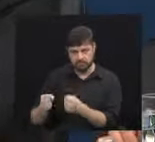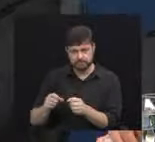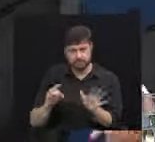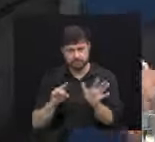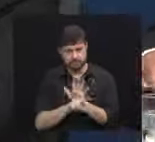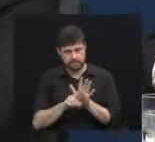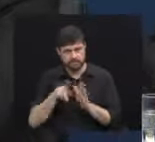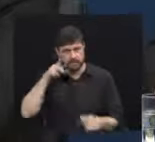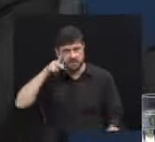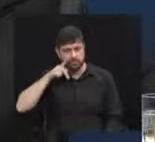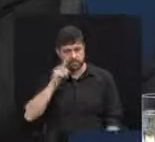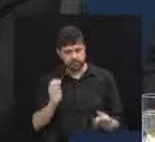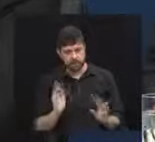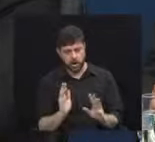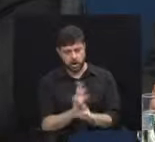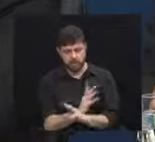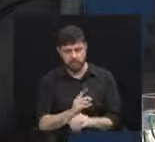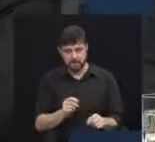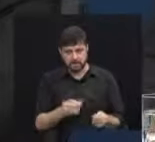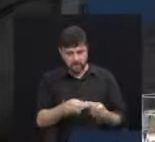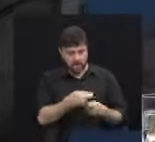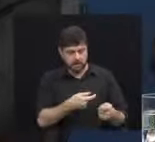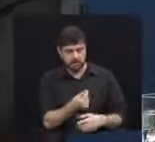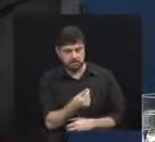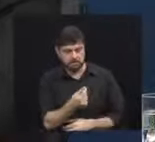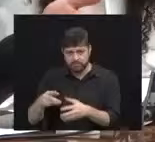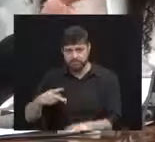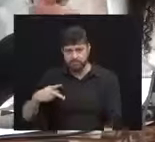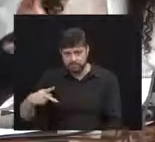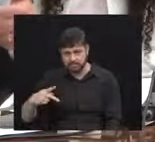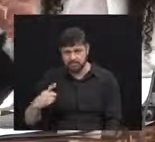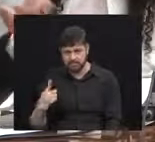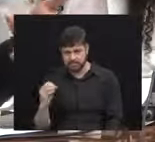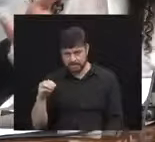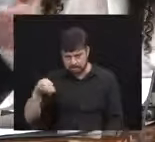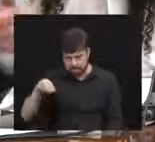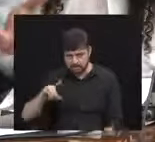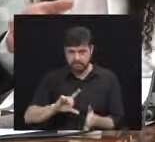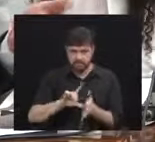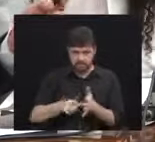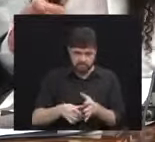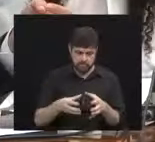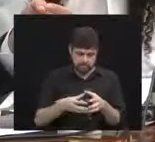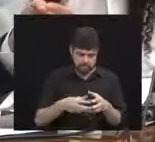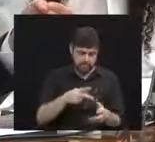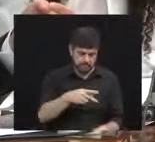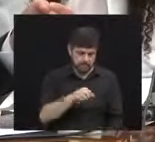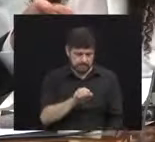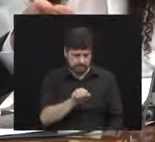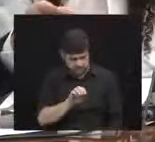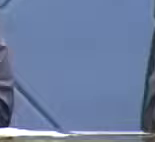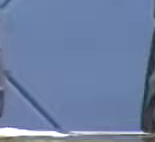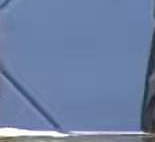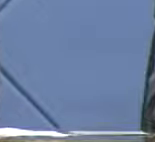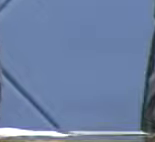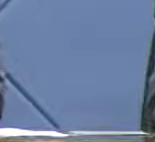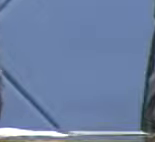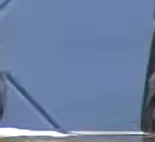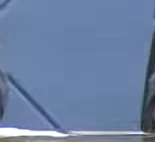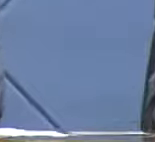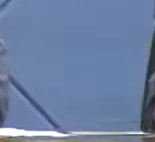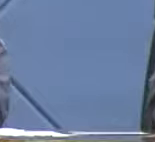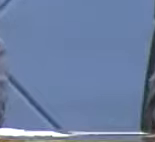foi reeleito com 11 mil 640 votos sendo o vereador mais votado para a próxima legislatura